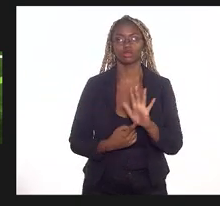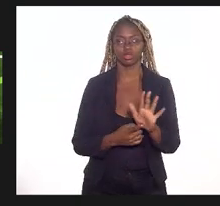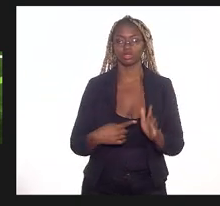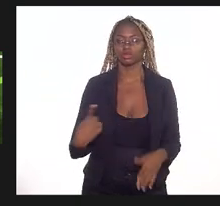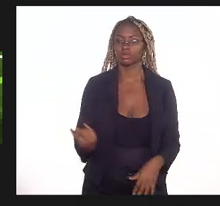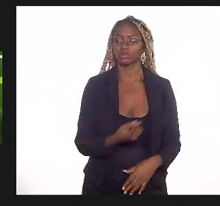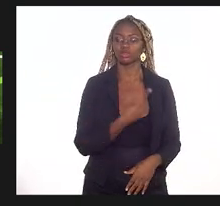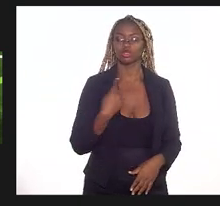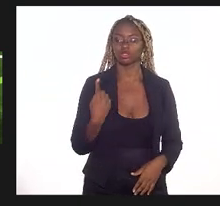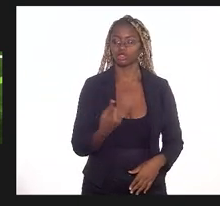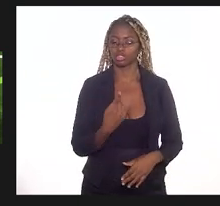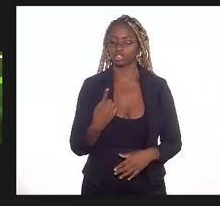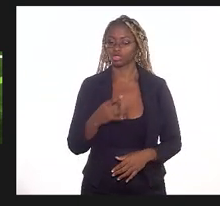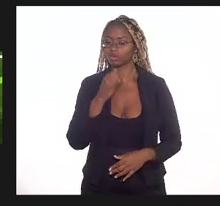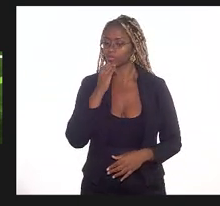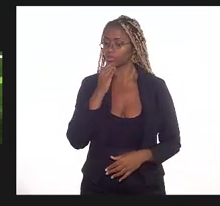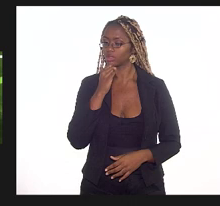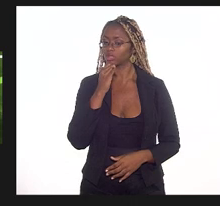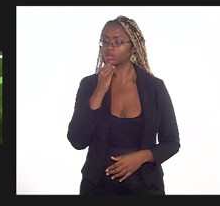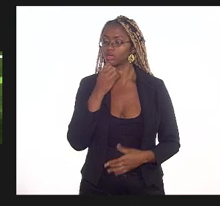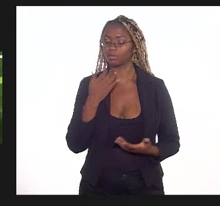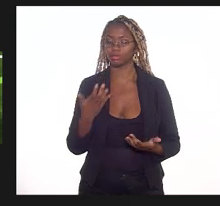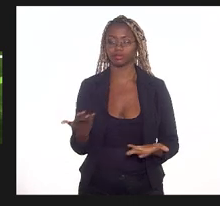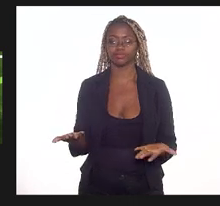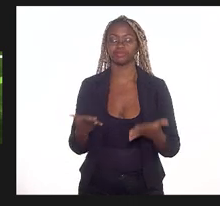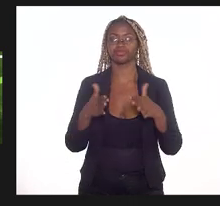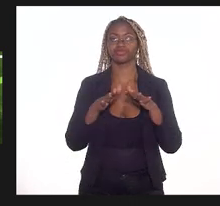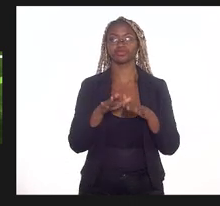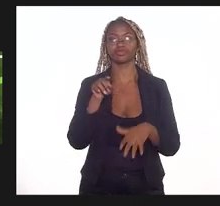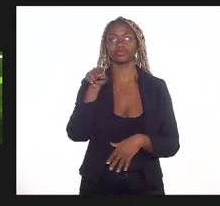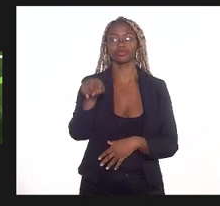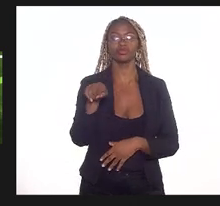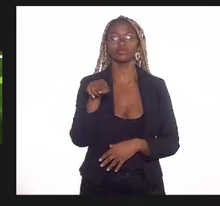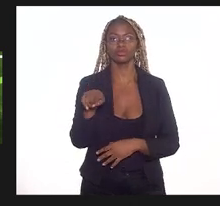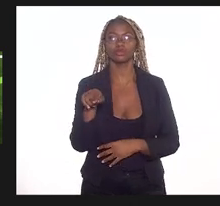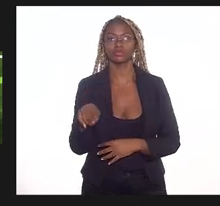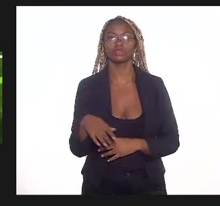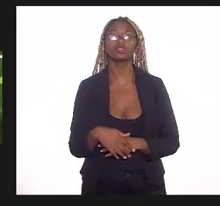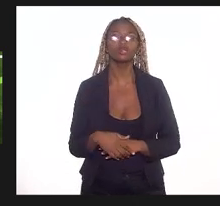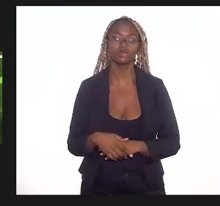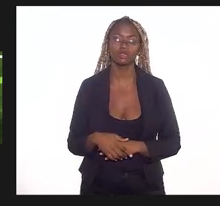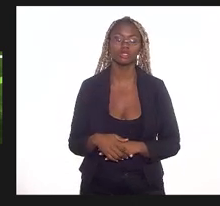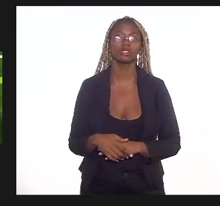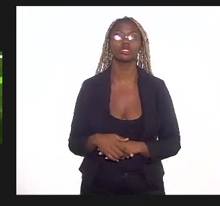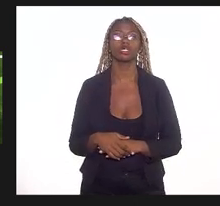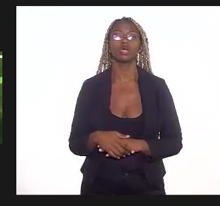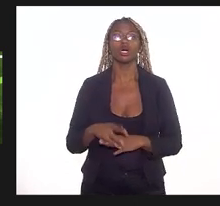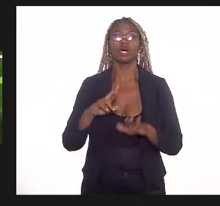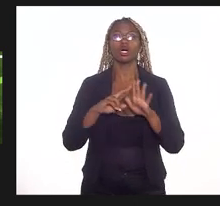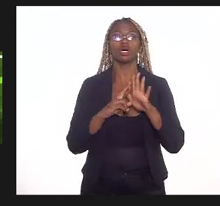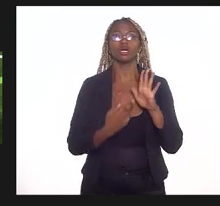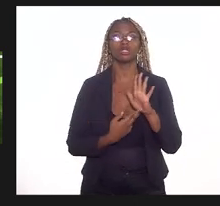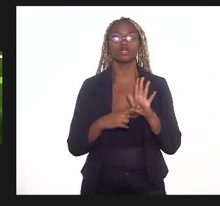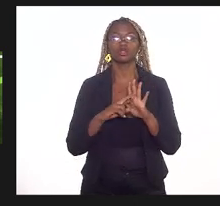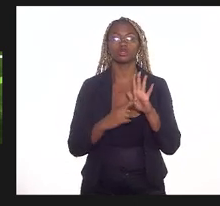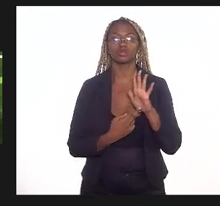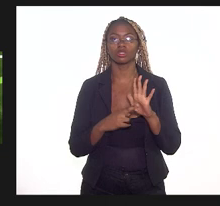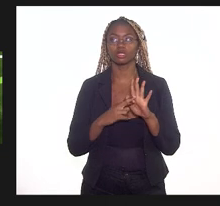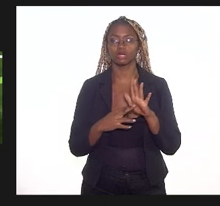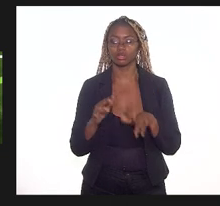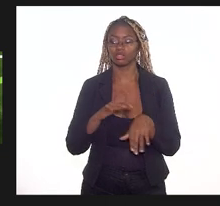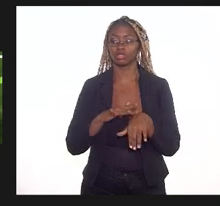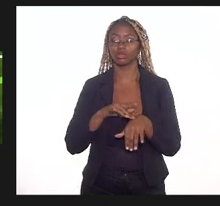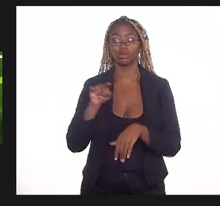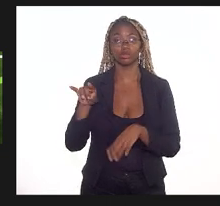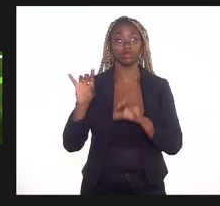com a incorporação da medicação para miotrofia espinhal. A gente conseguiu trazer a regulação para essa patologia